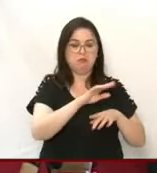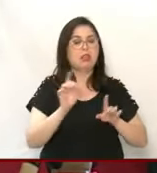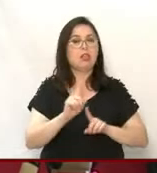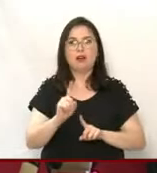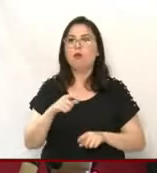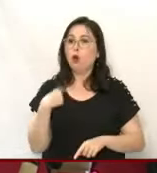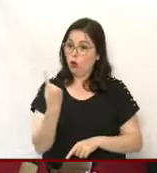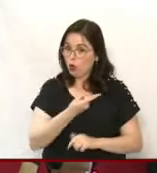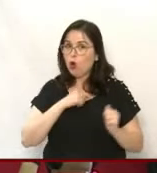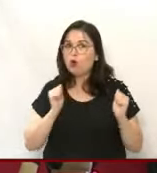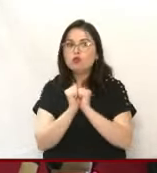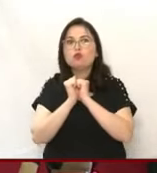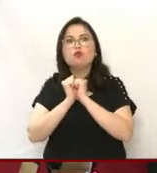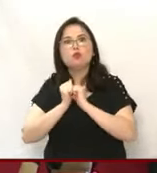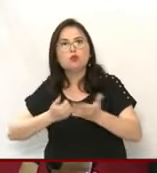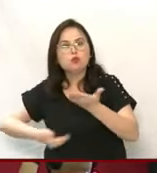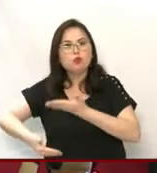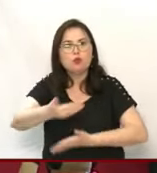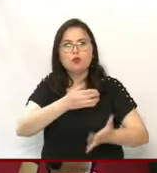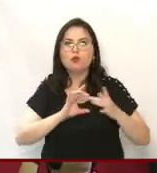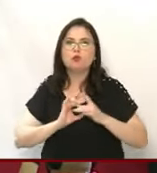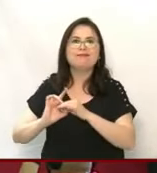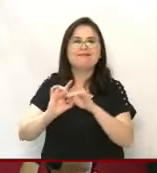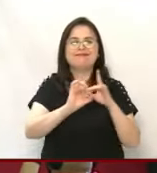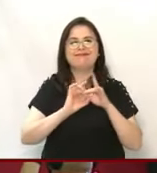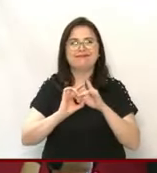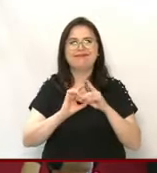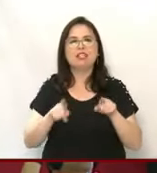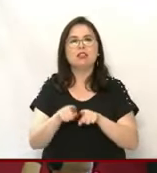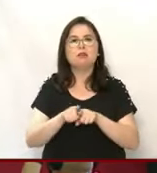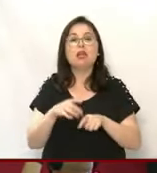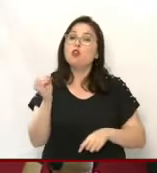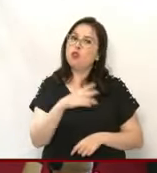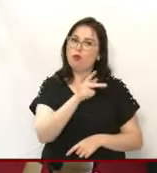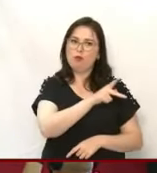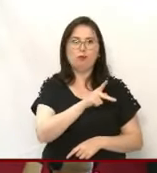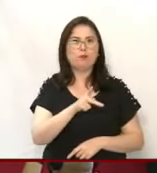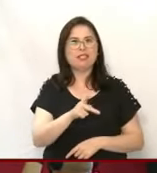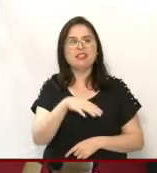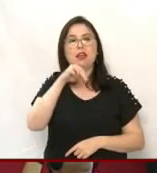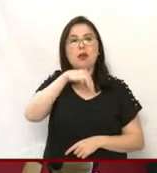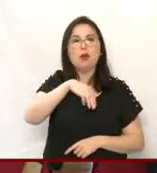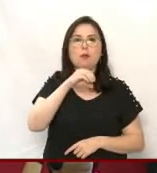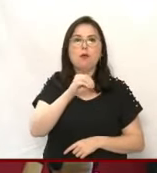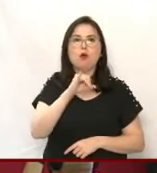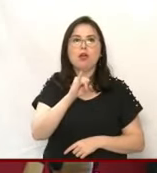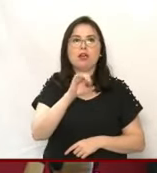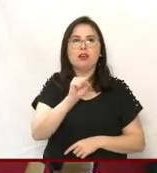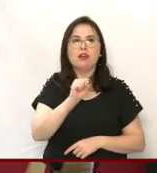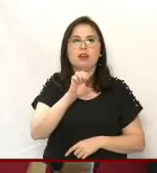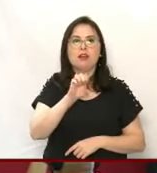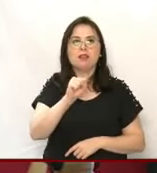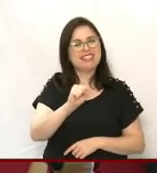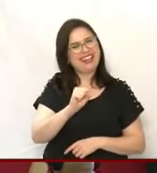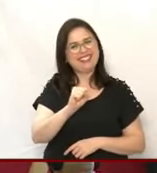nós. Né? Nosso companheiro Moisés Selerges também, contemporâneo nosso aí na militância.